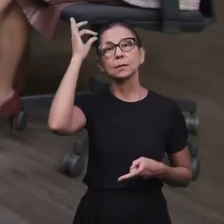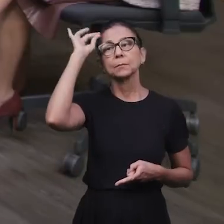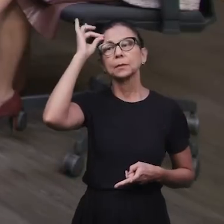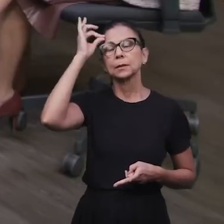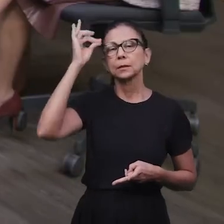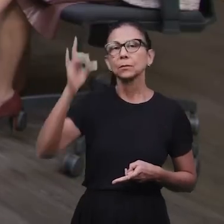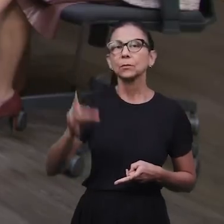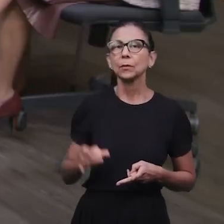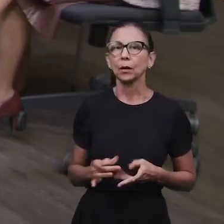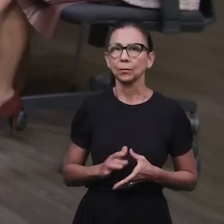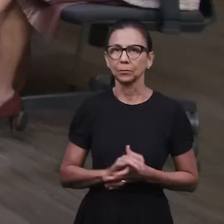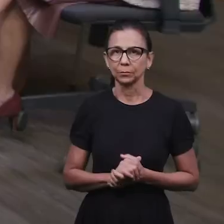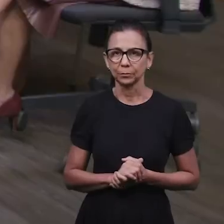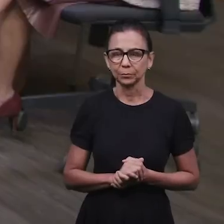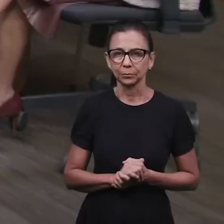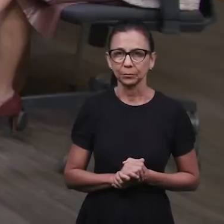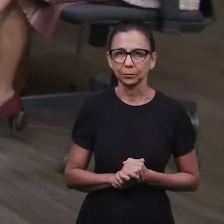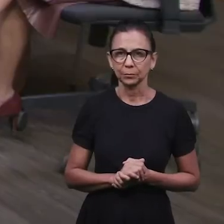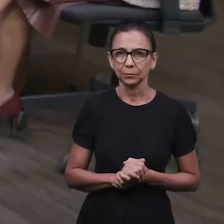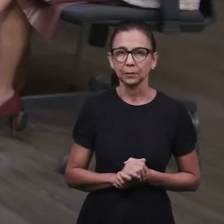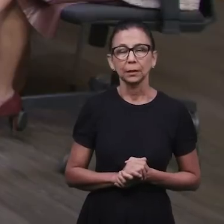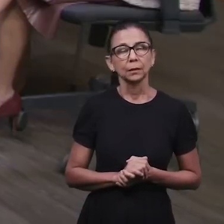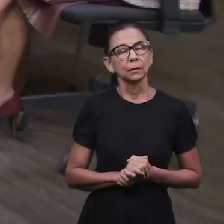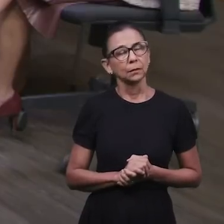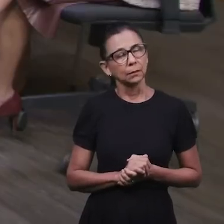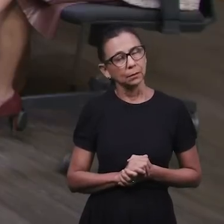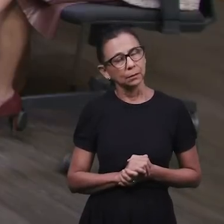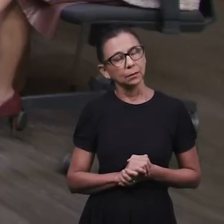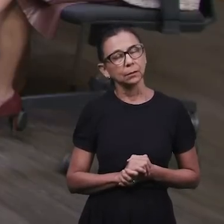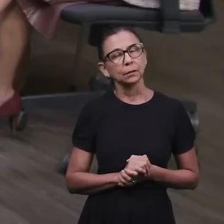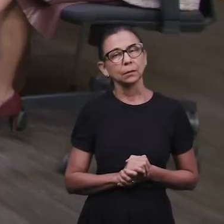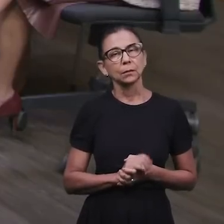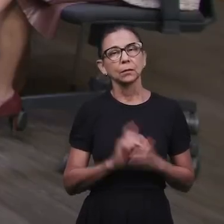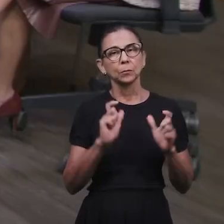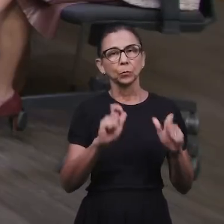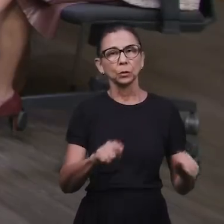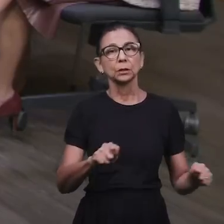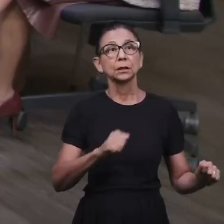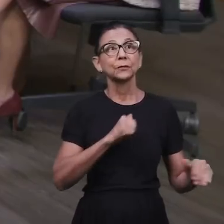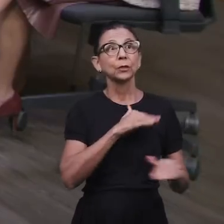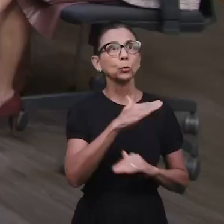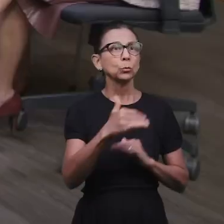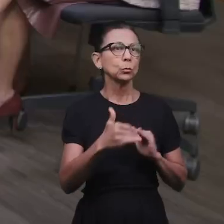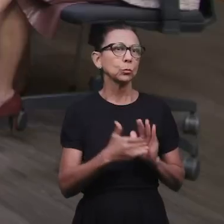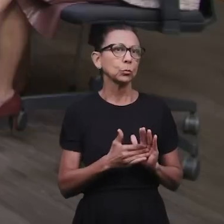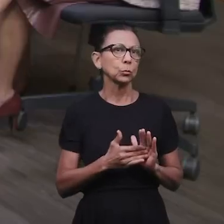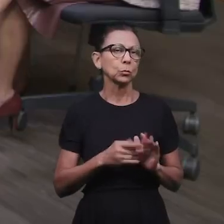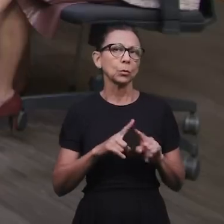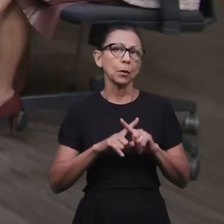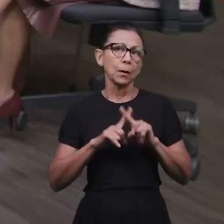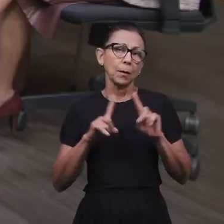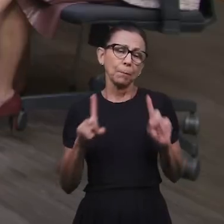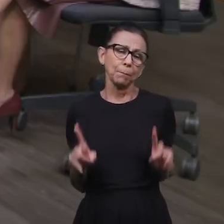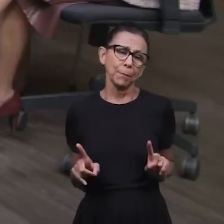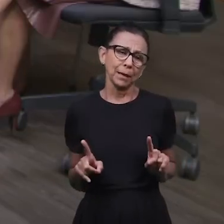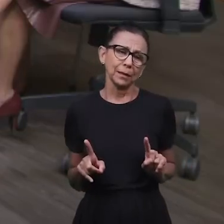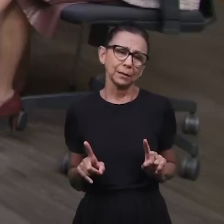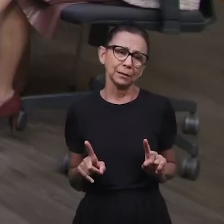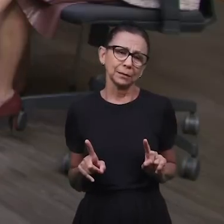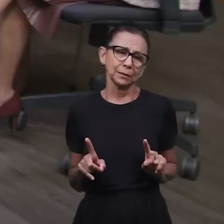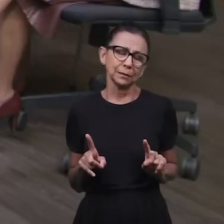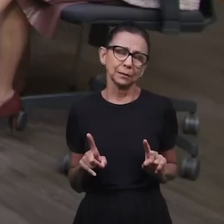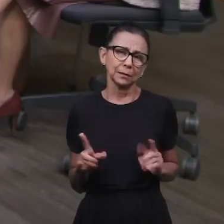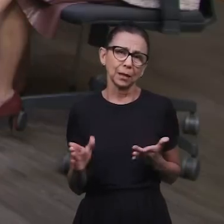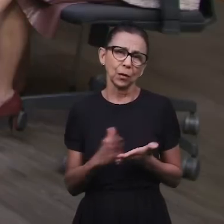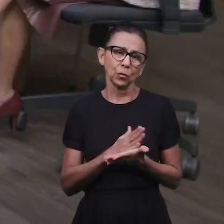aquilo que você vai fazer, que você vai falar, são coisas da pessoa, Juliana. Mas tem o lado espiritual. Aquilo